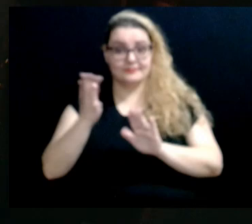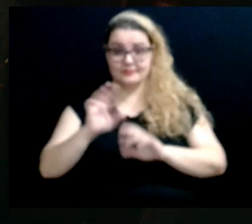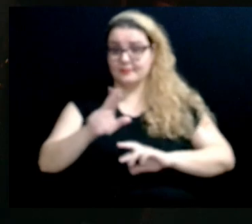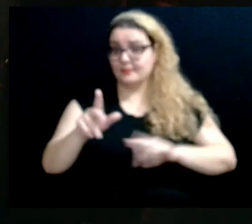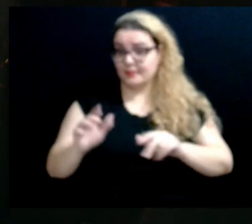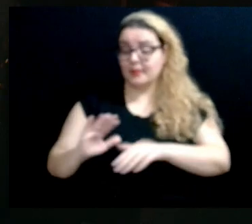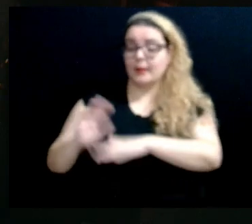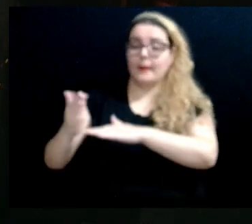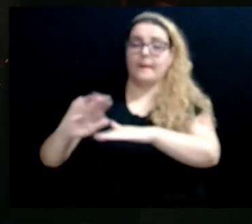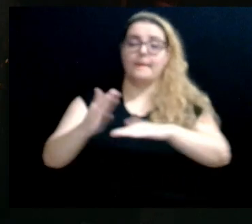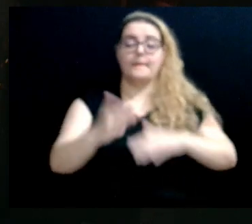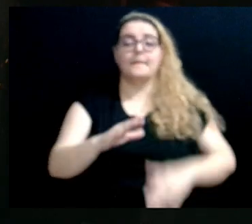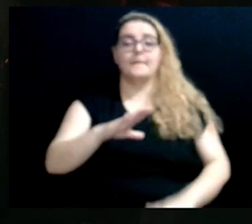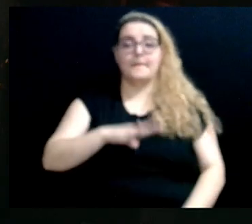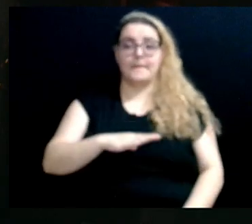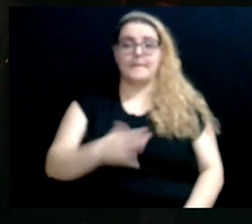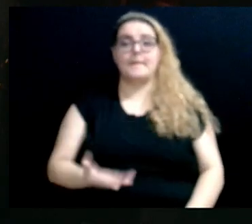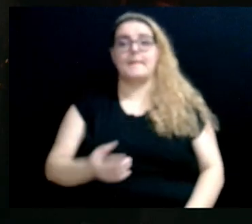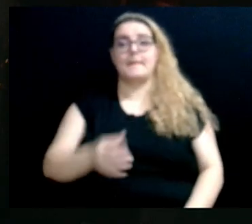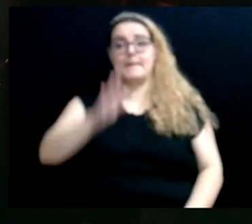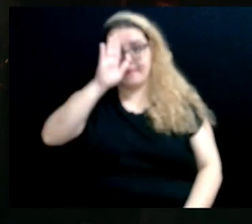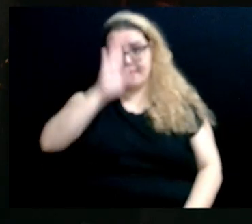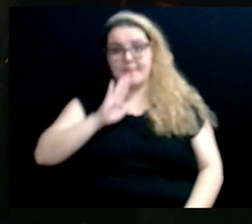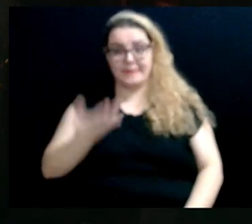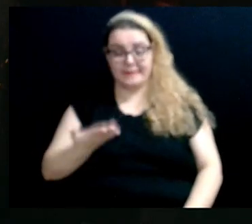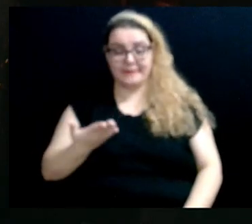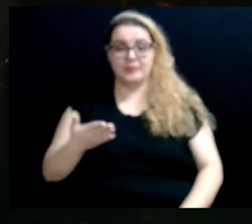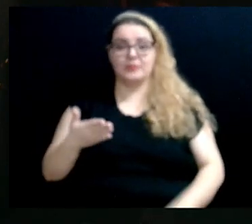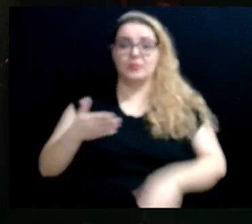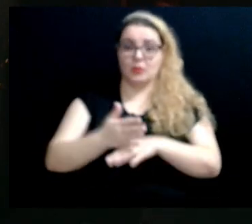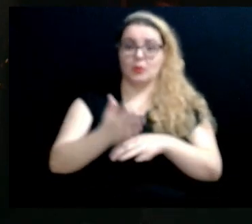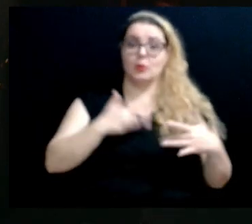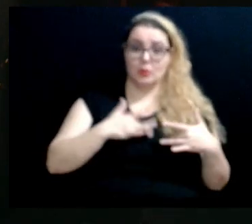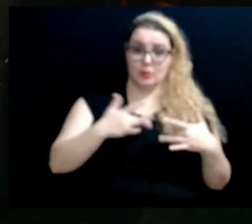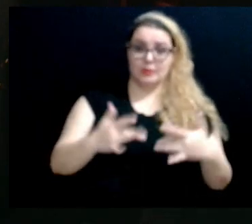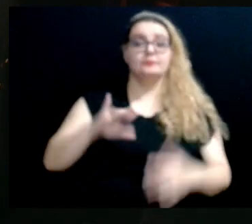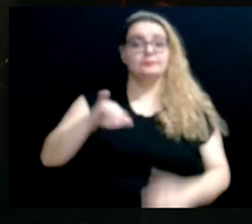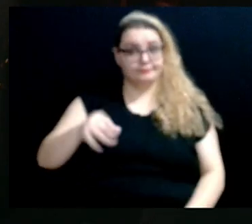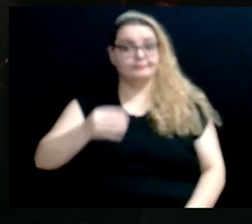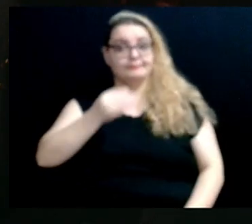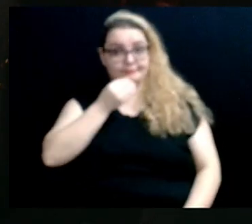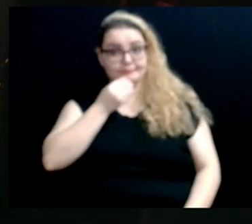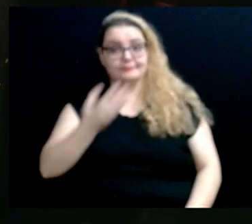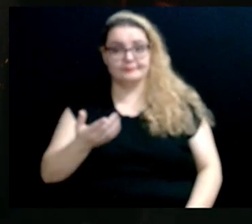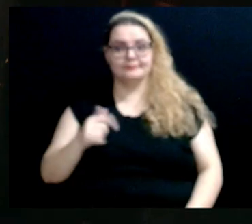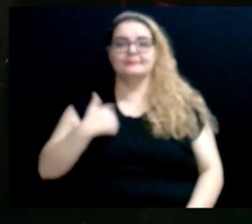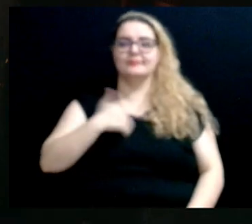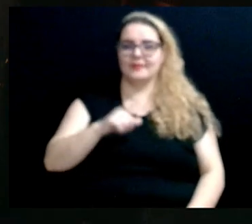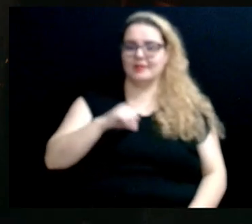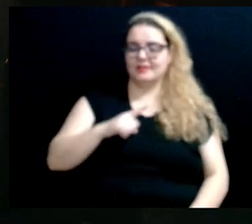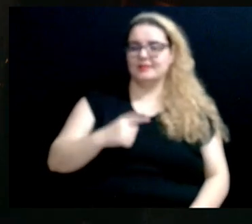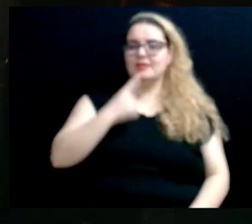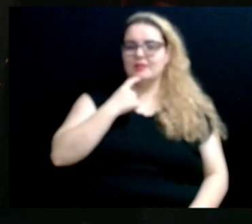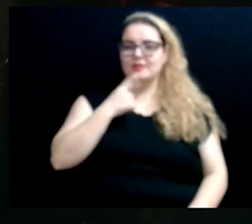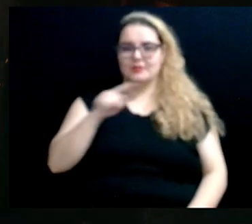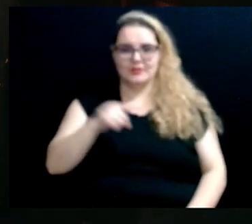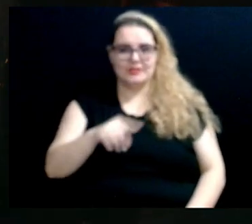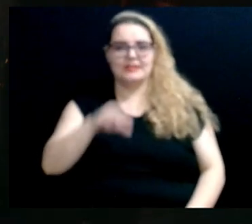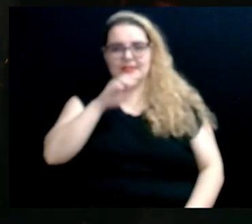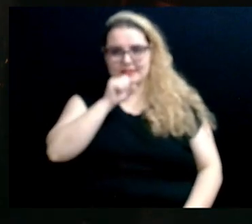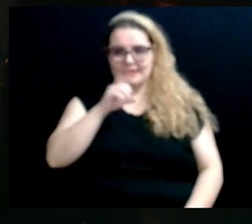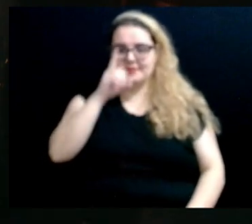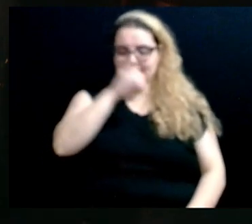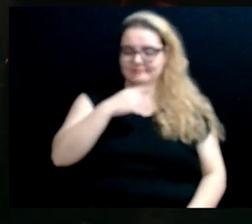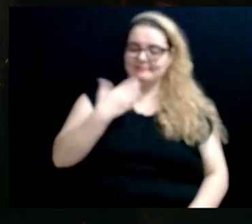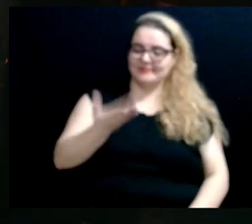com eventos gratuitos ou de entrada solidária. Então aproveita aí, né? A gente tem feriado, tem final de semana, para você saber